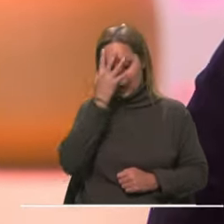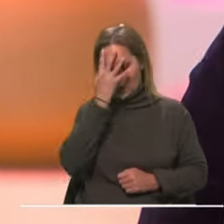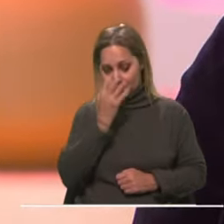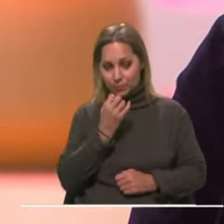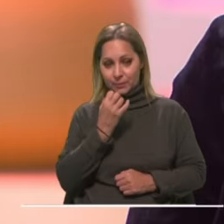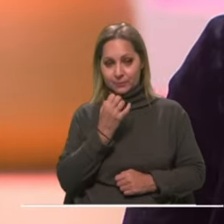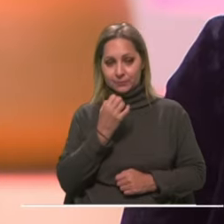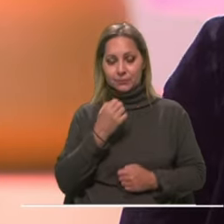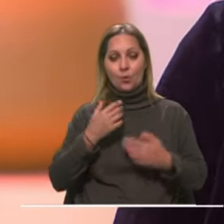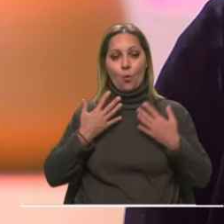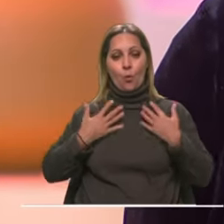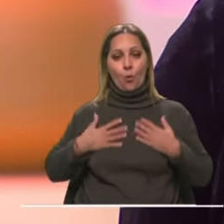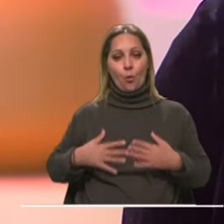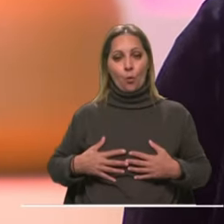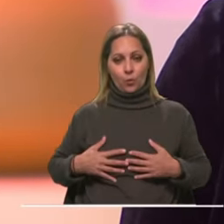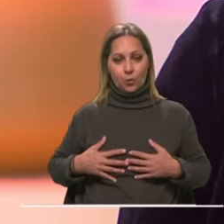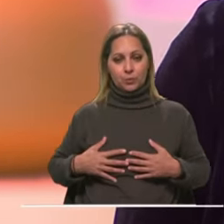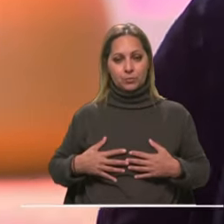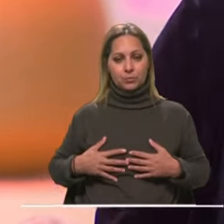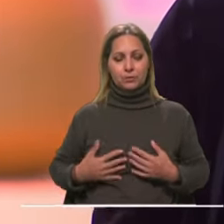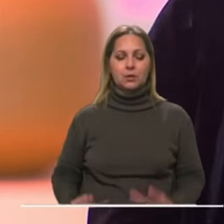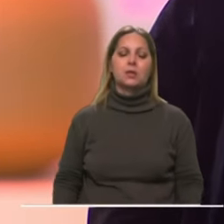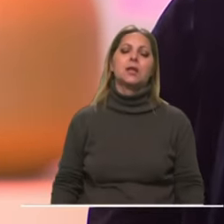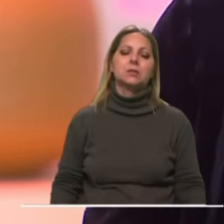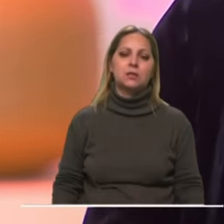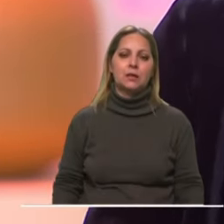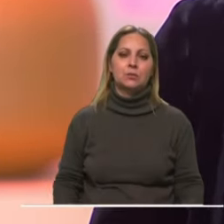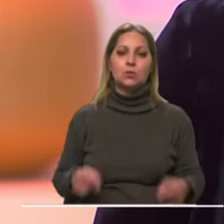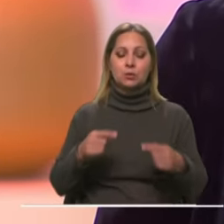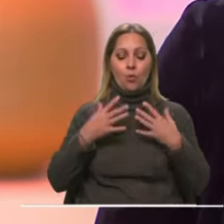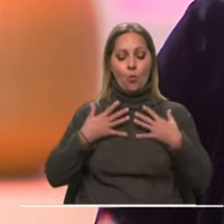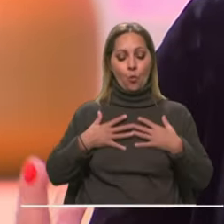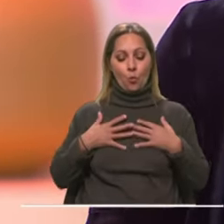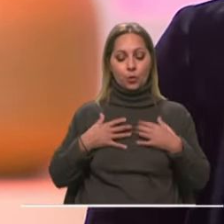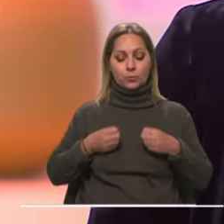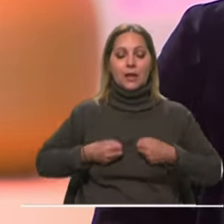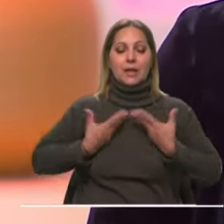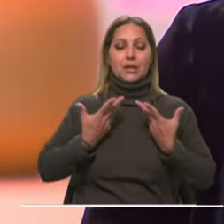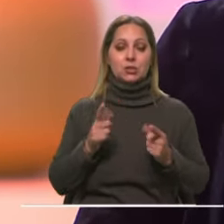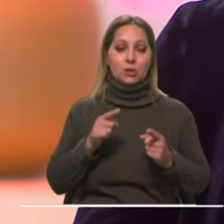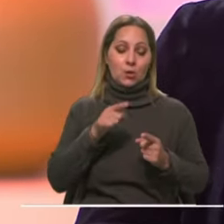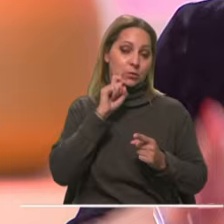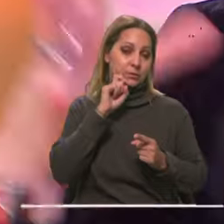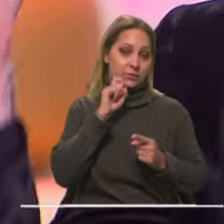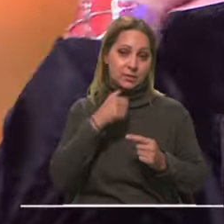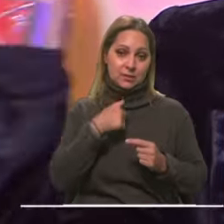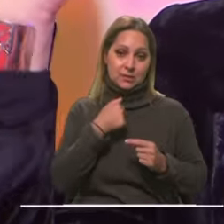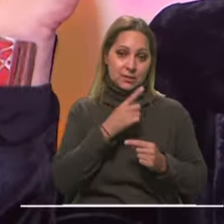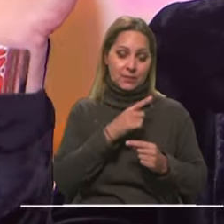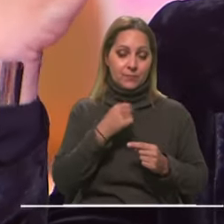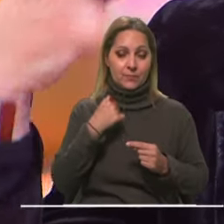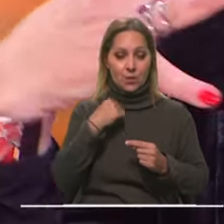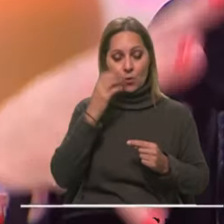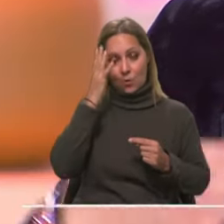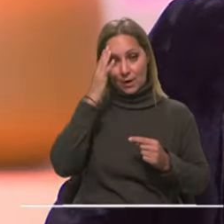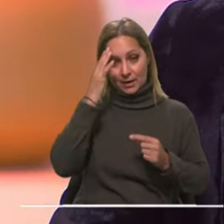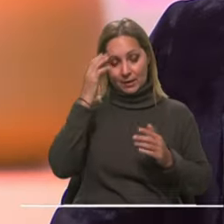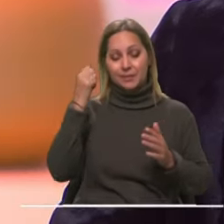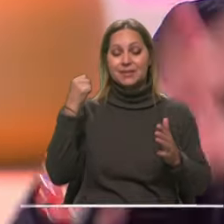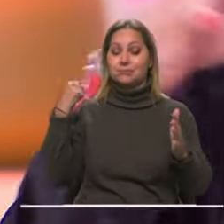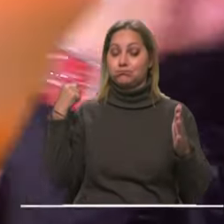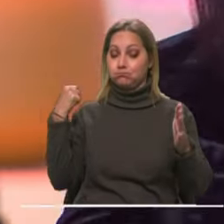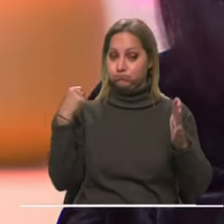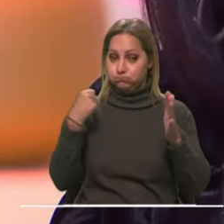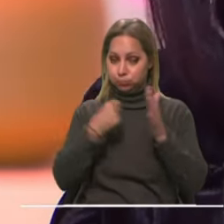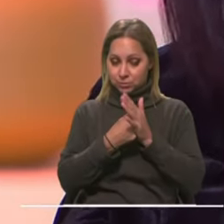corpo relaxado e, portanto, não se apercebe, o corpo não reagiu portanto, para não contrair. Não se defende. Exatamente. Eu bati com a cabeça